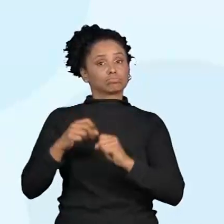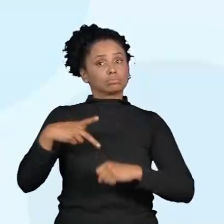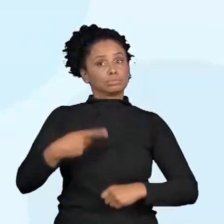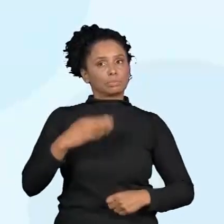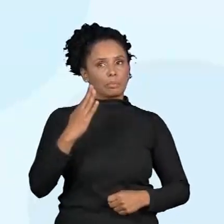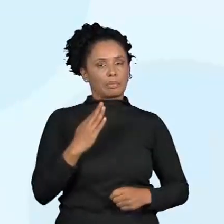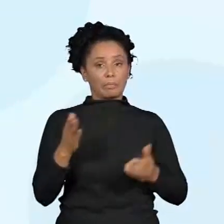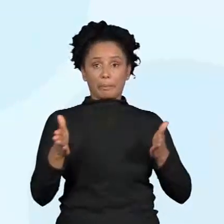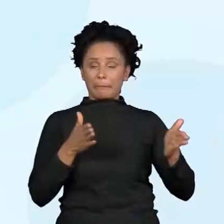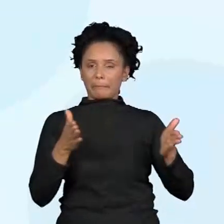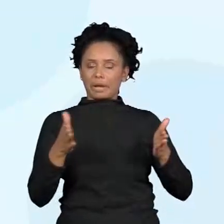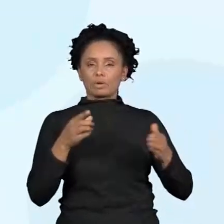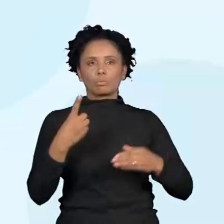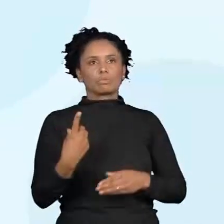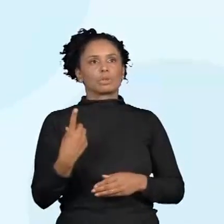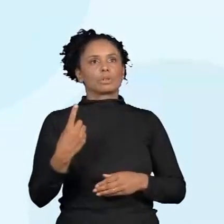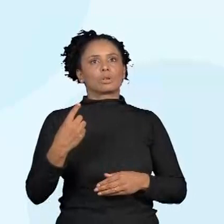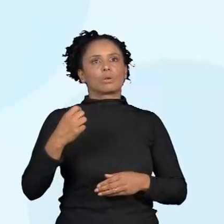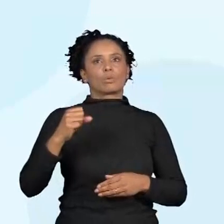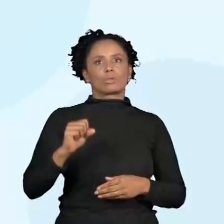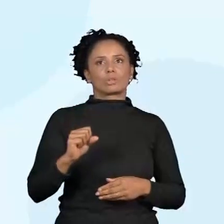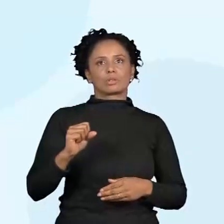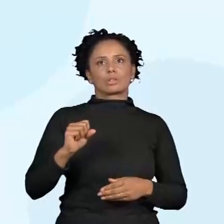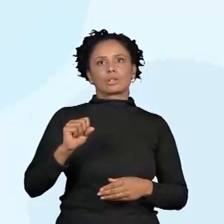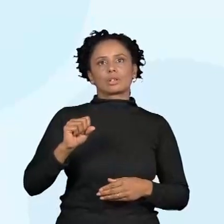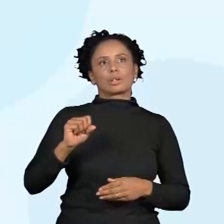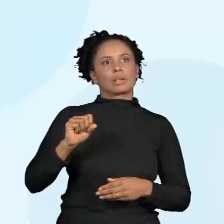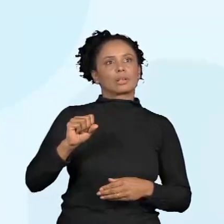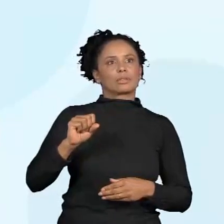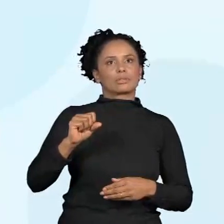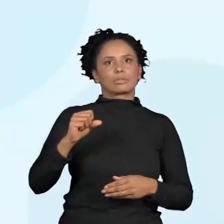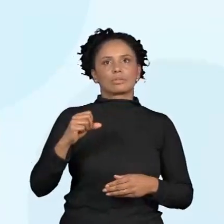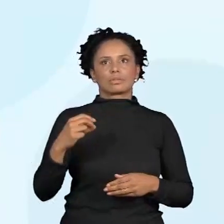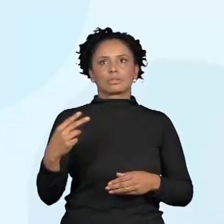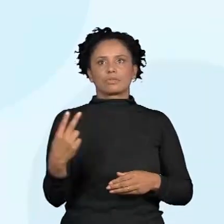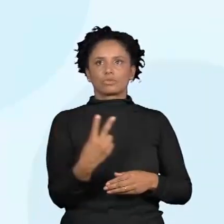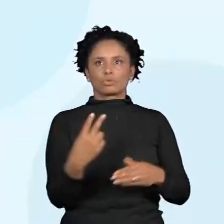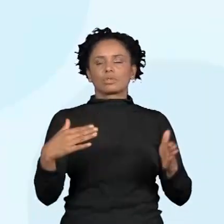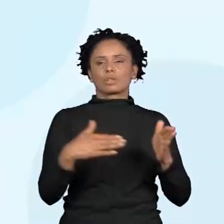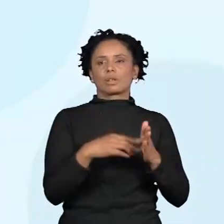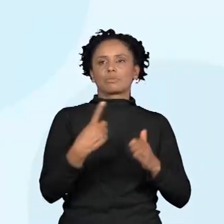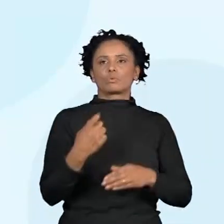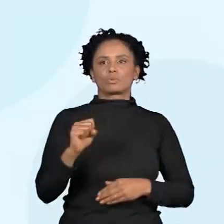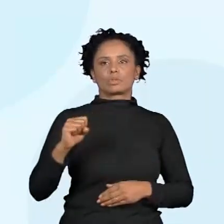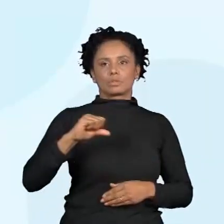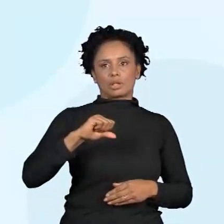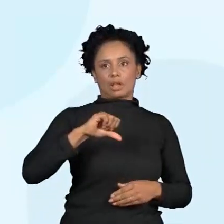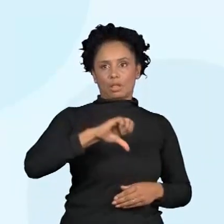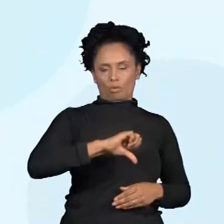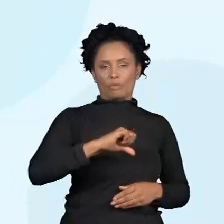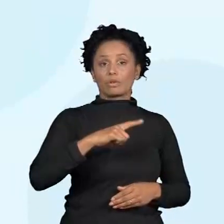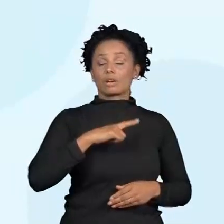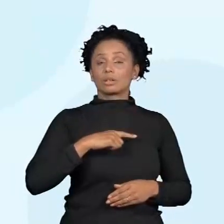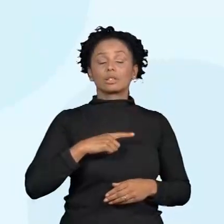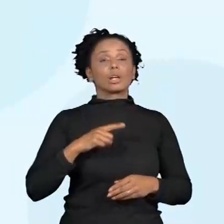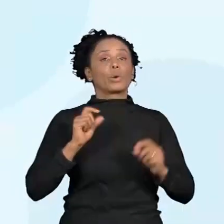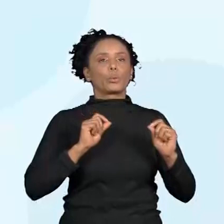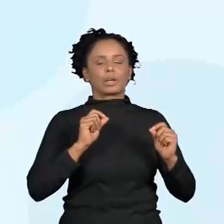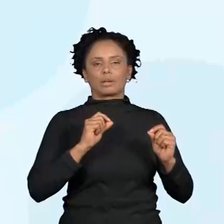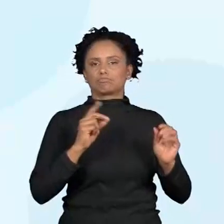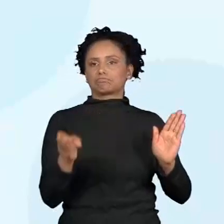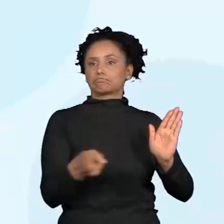entre 1822 e 1889. De 2 títulos